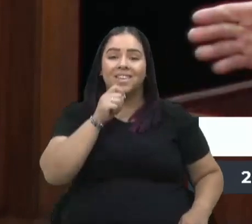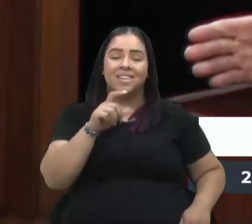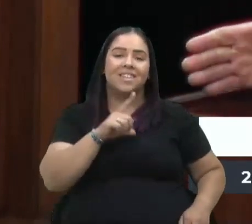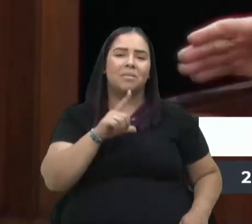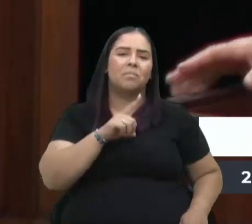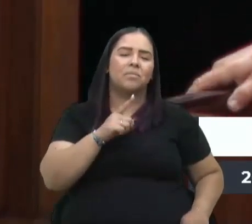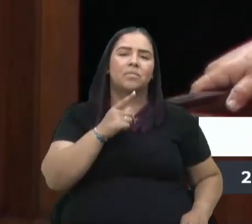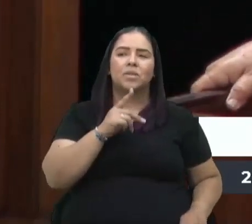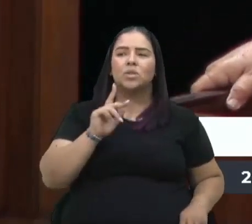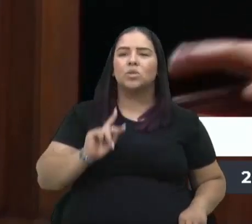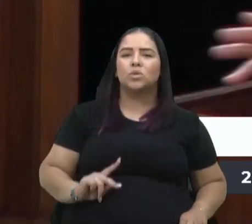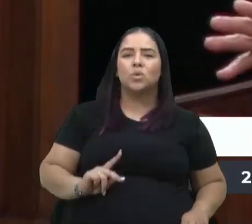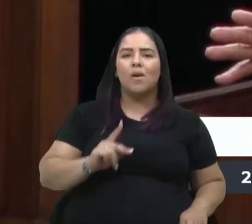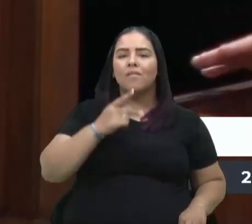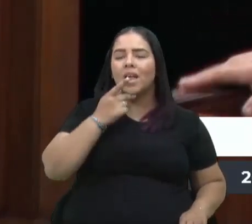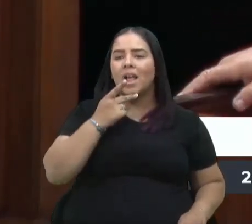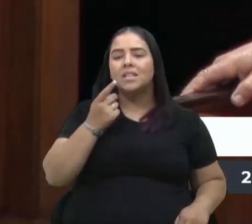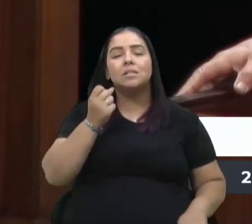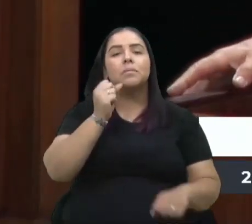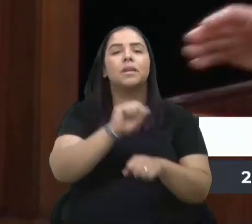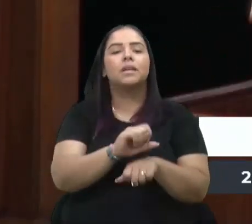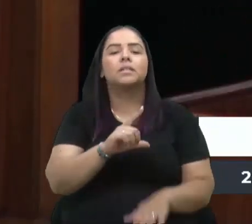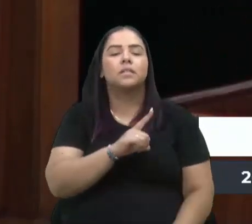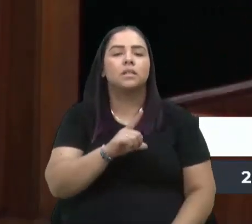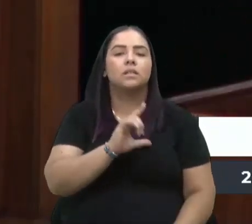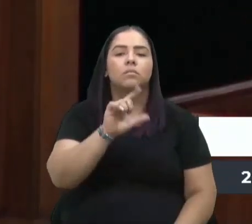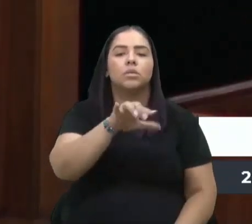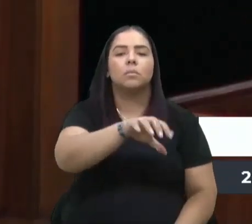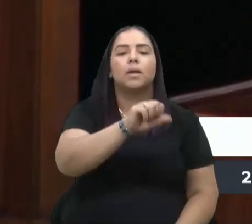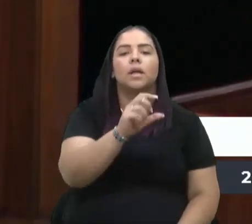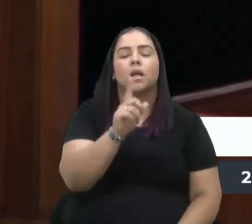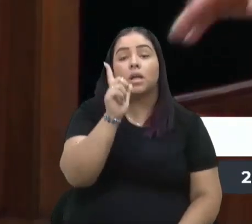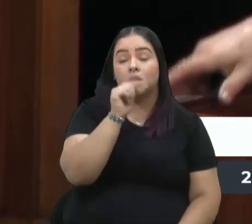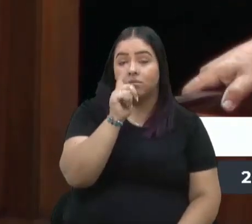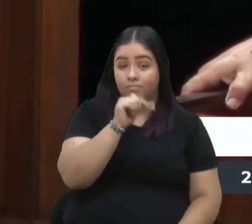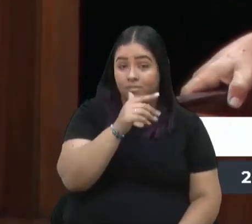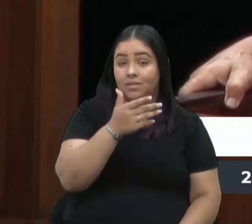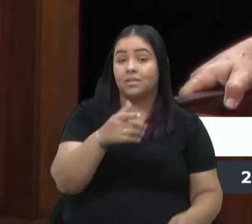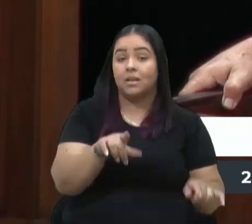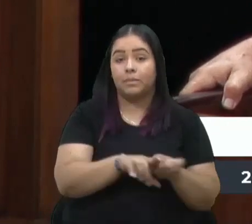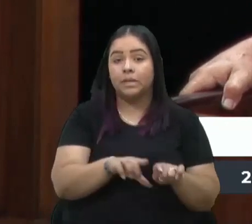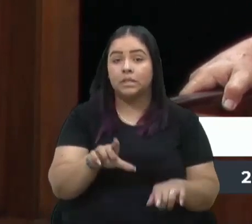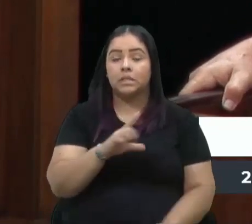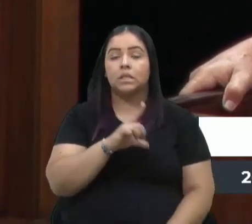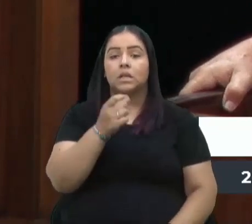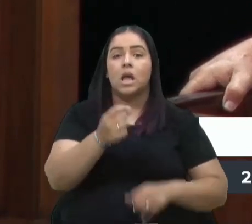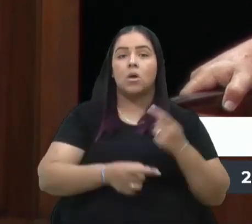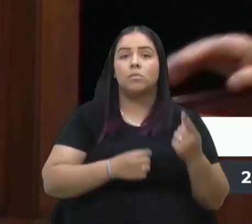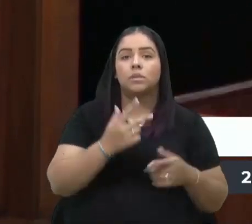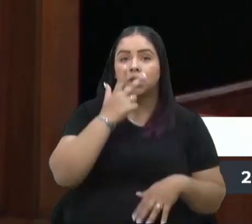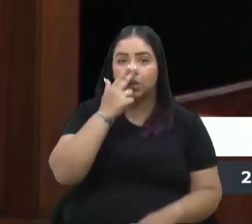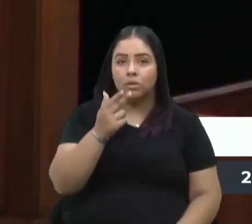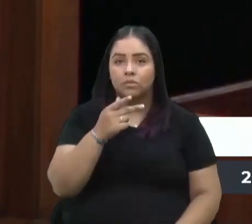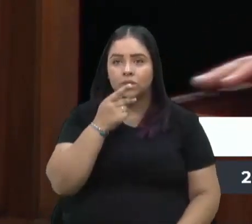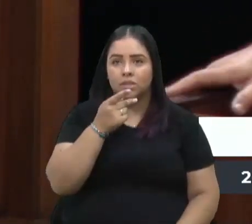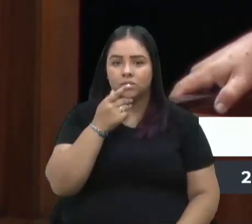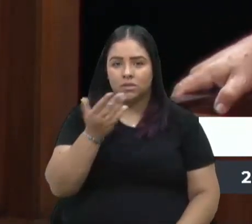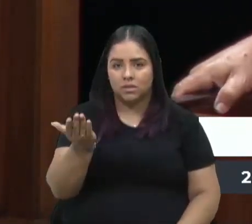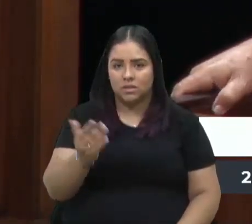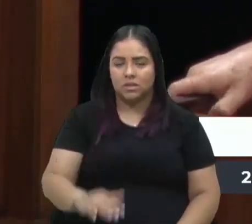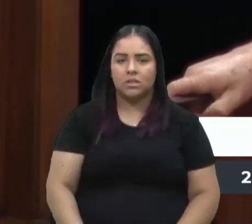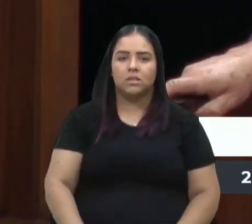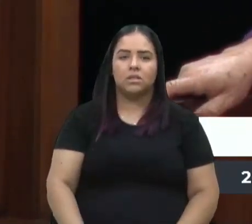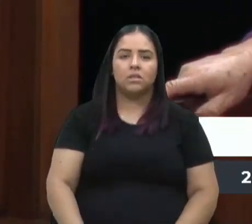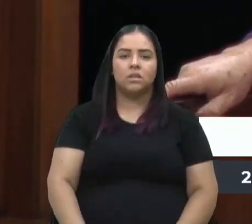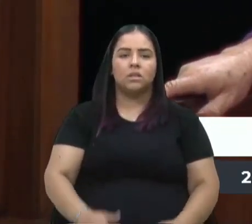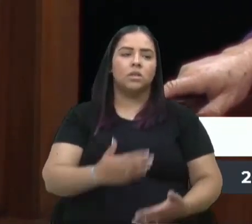vou esperar a rede passar, depois eu pego a água. Então, talvez também tem situações como essa. Então, tudo é momento, mas